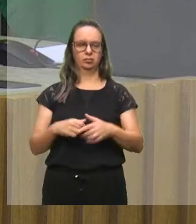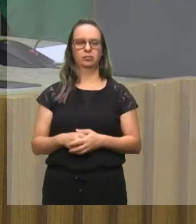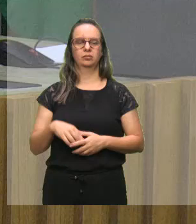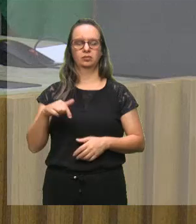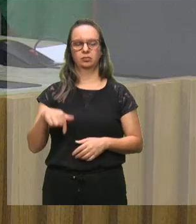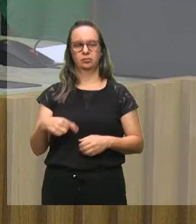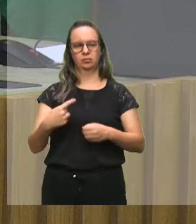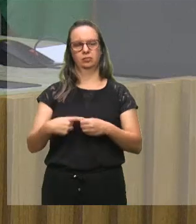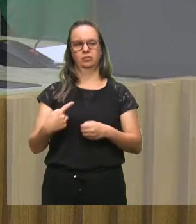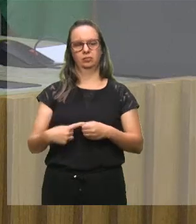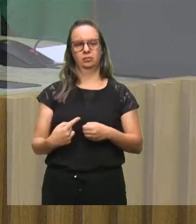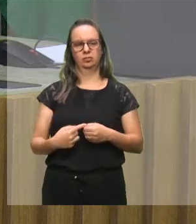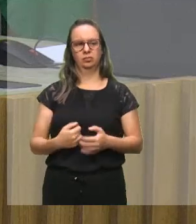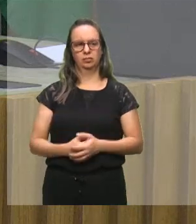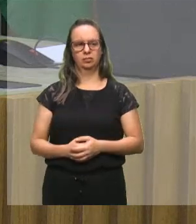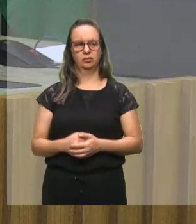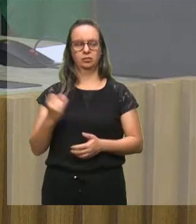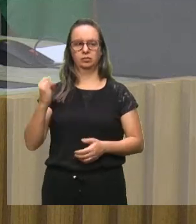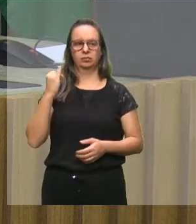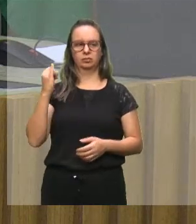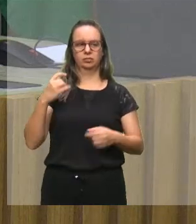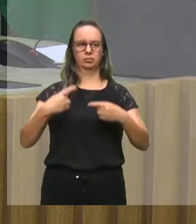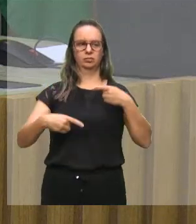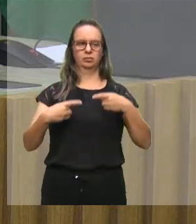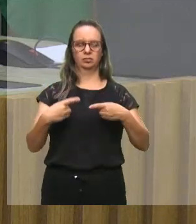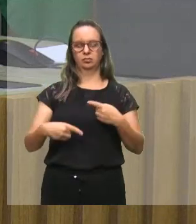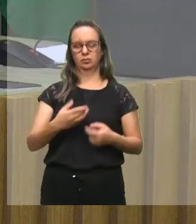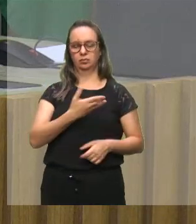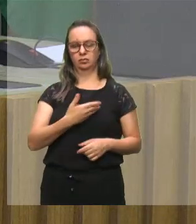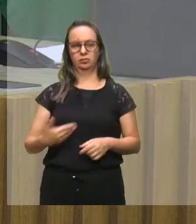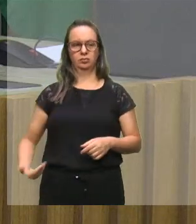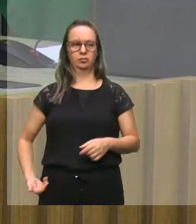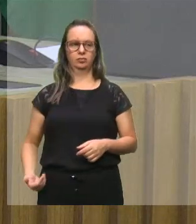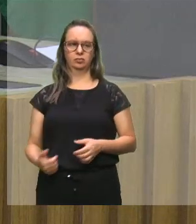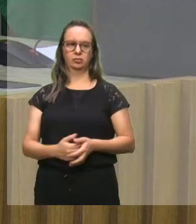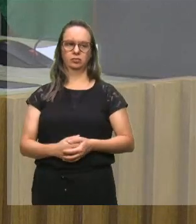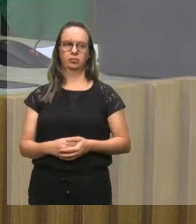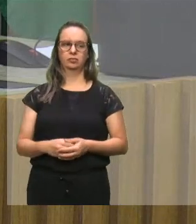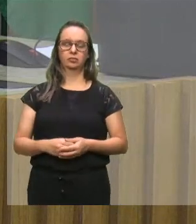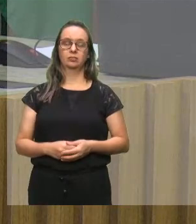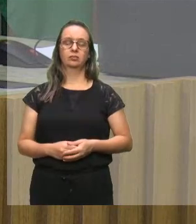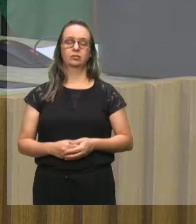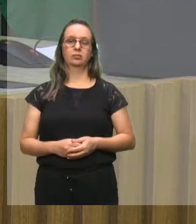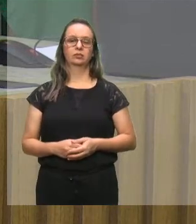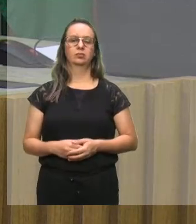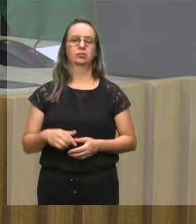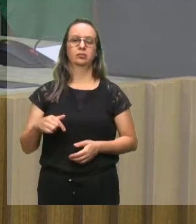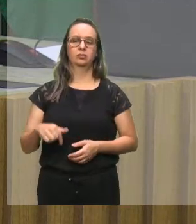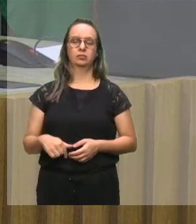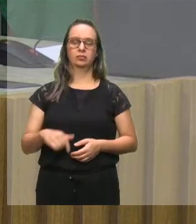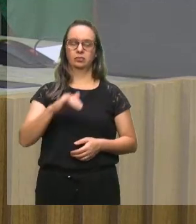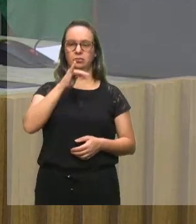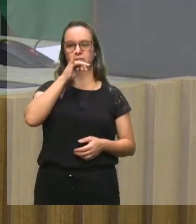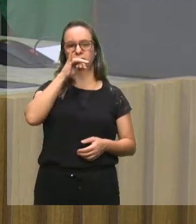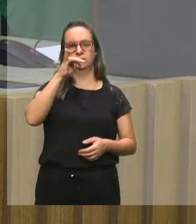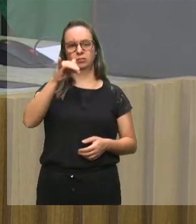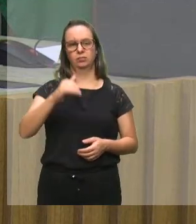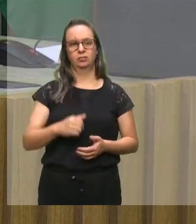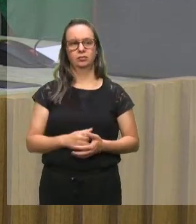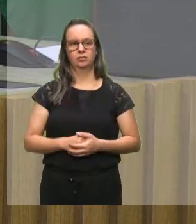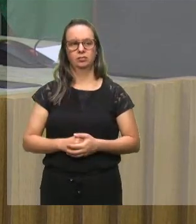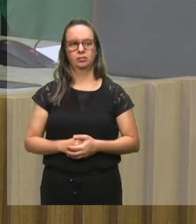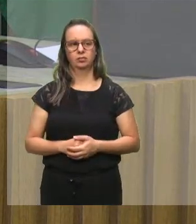cidade, principalmente nas políticas públicas. A gente vem falar sobre alguns âmbitos,